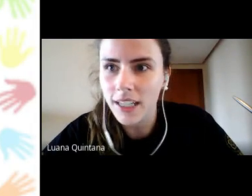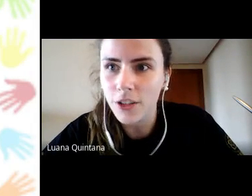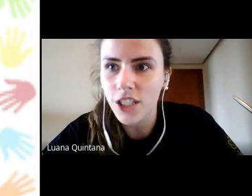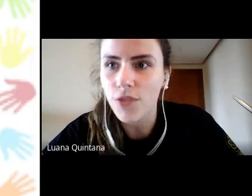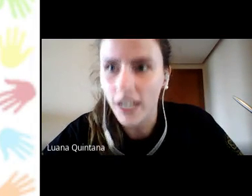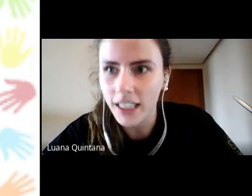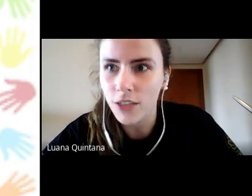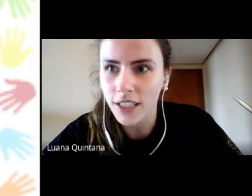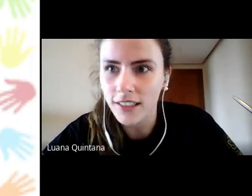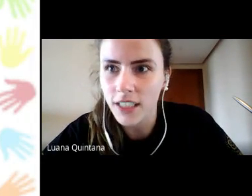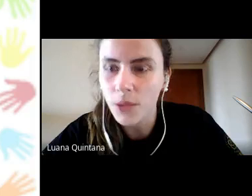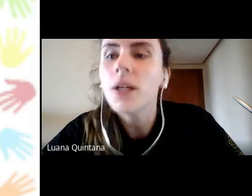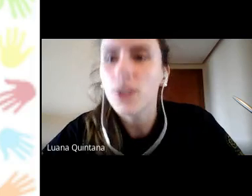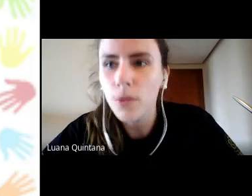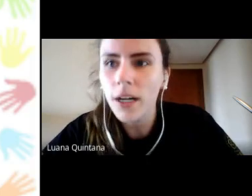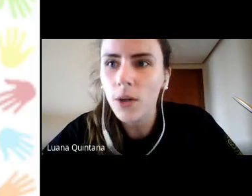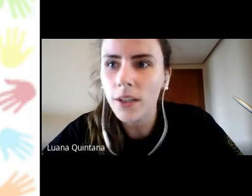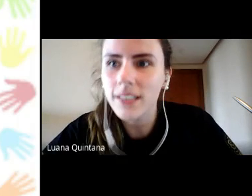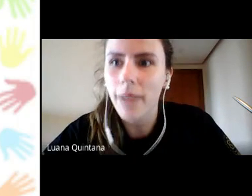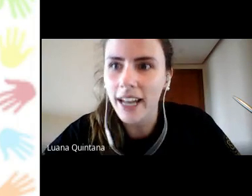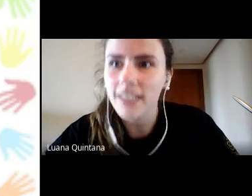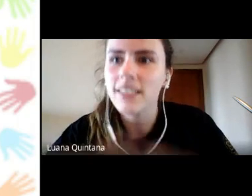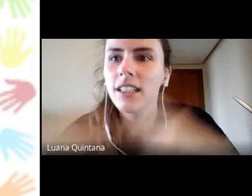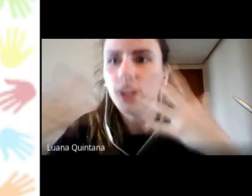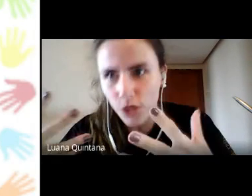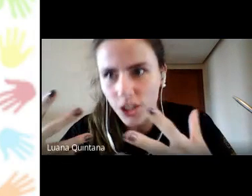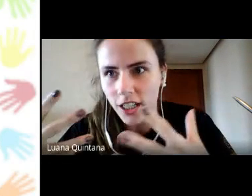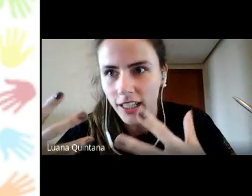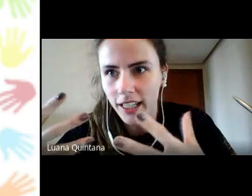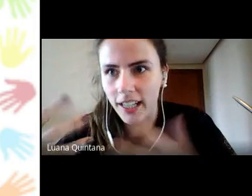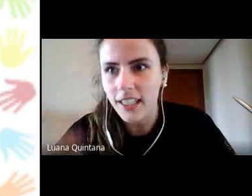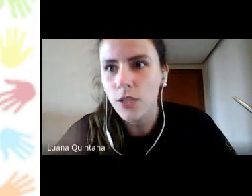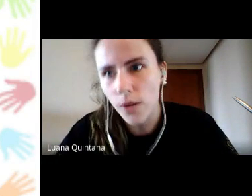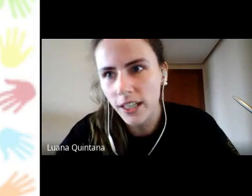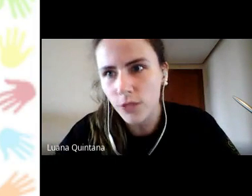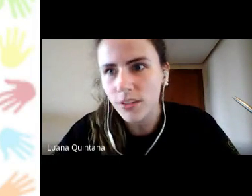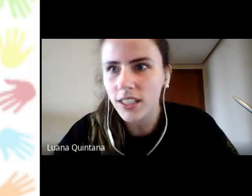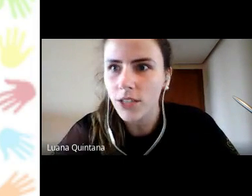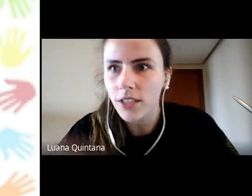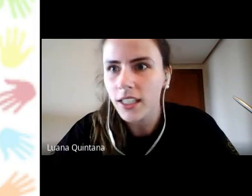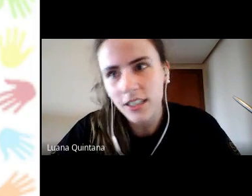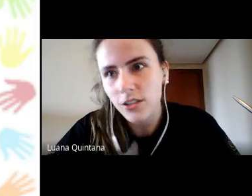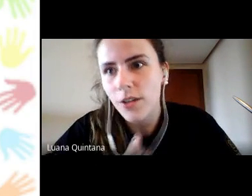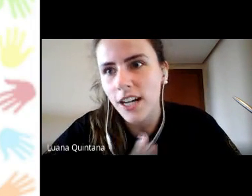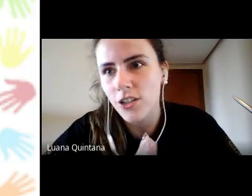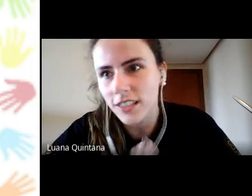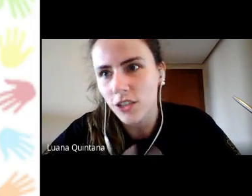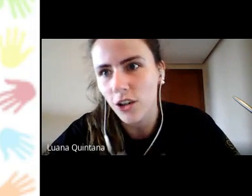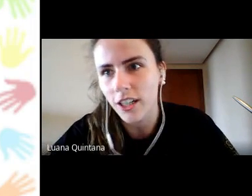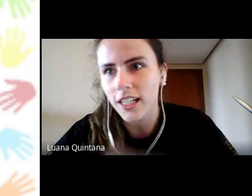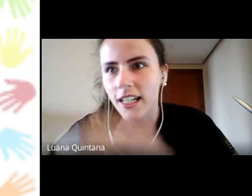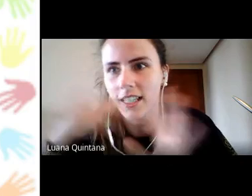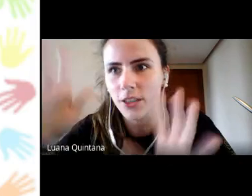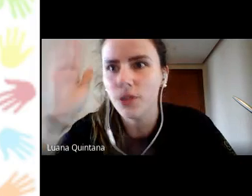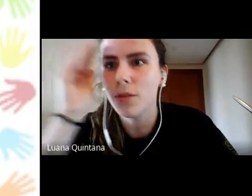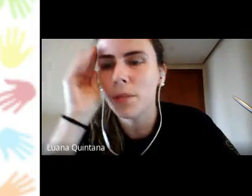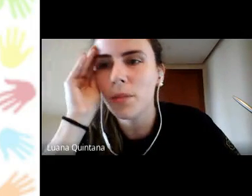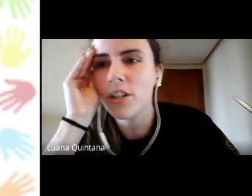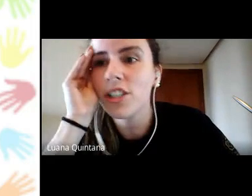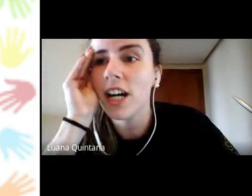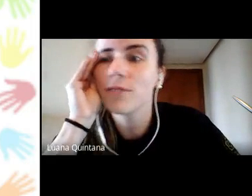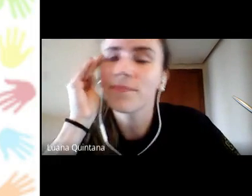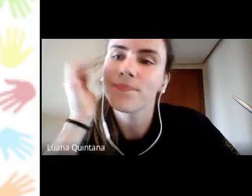tem que pensar, quando a gente fala em educação, numa coisa mais lúdica, né? E com a inclusão, isso eu acho que se torna daí